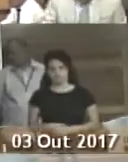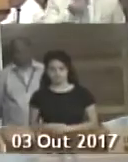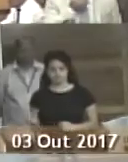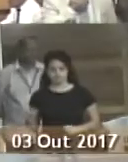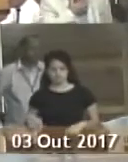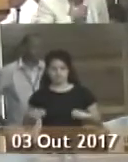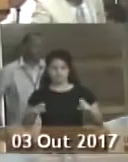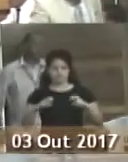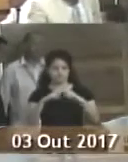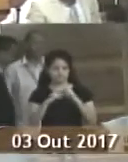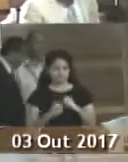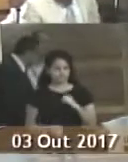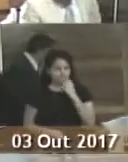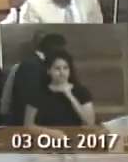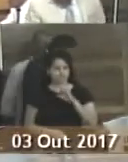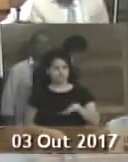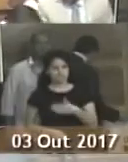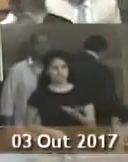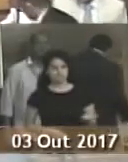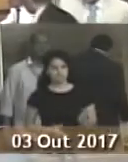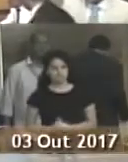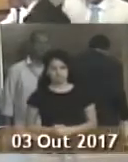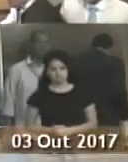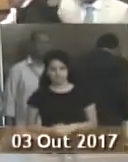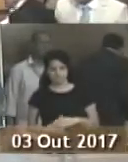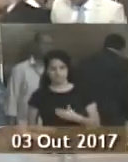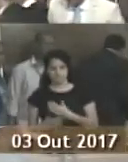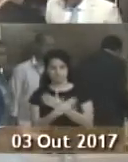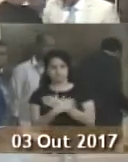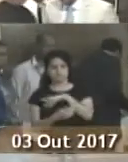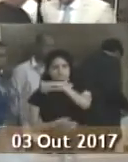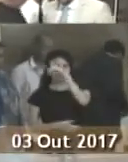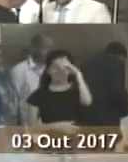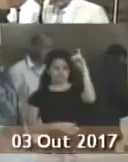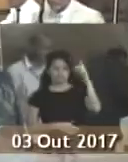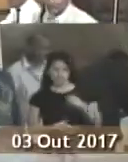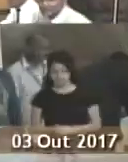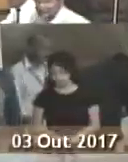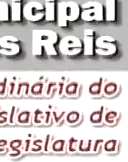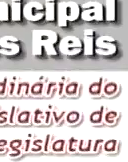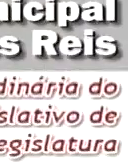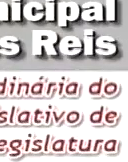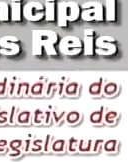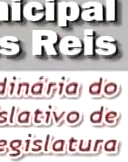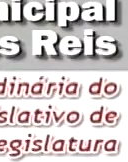Benedito Adelino. Abraço, boa tarde a todos, fiquem todos com Deus.